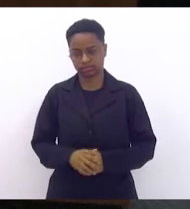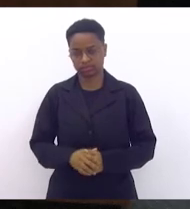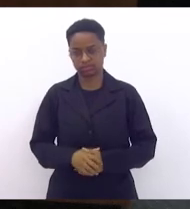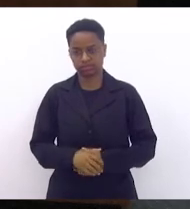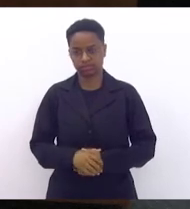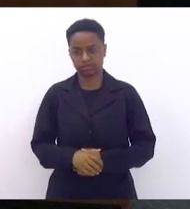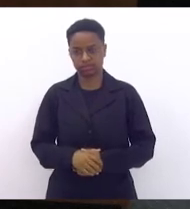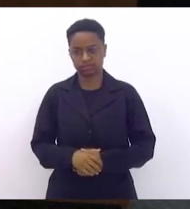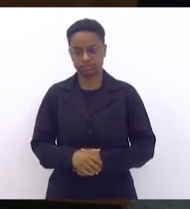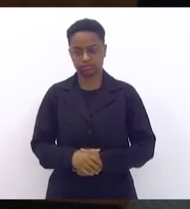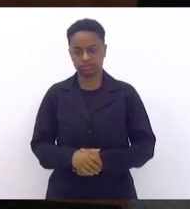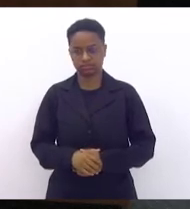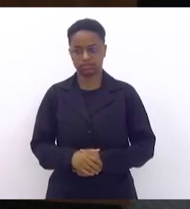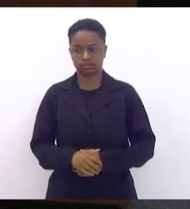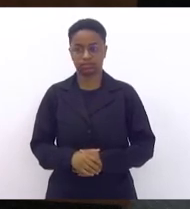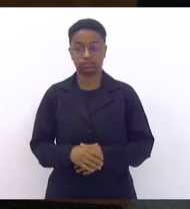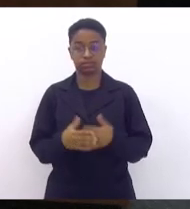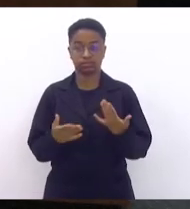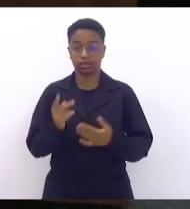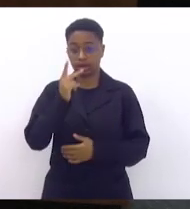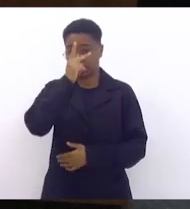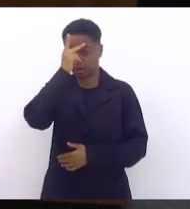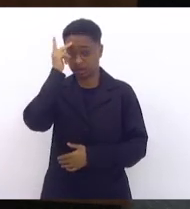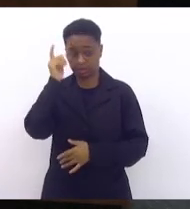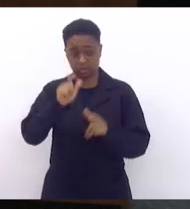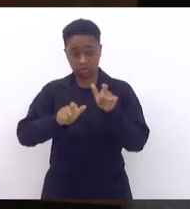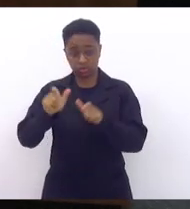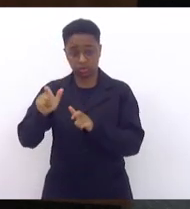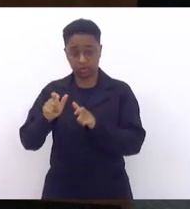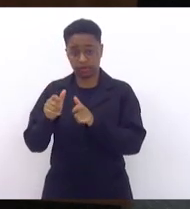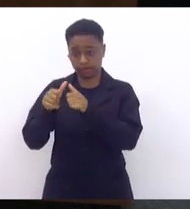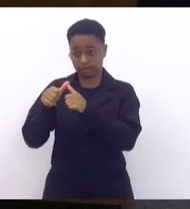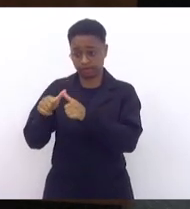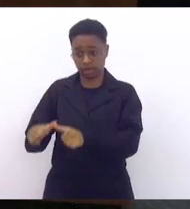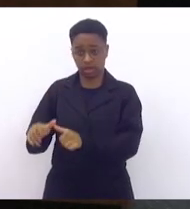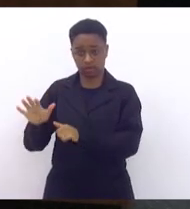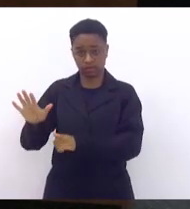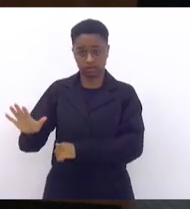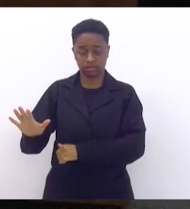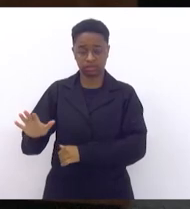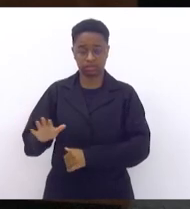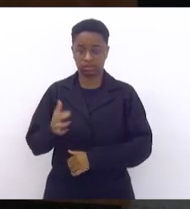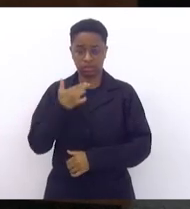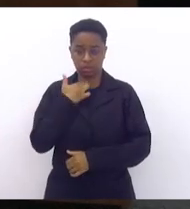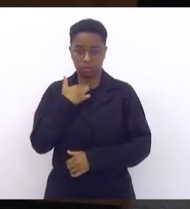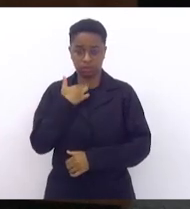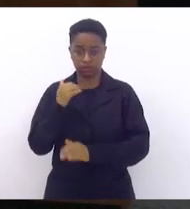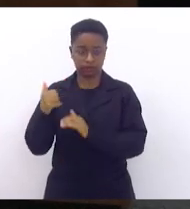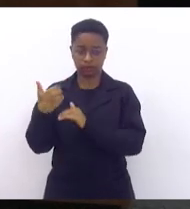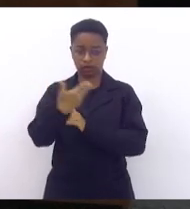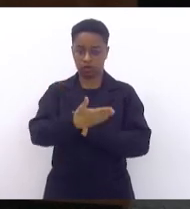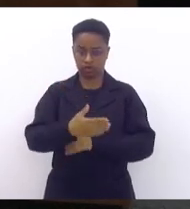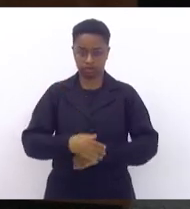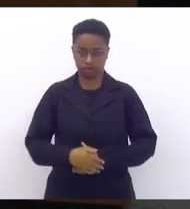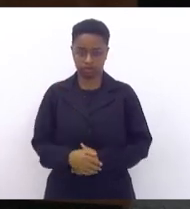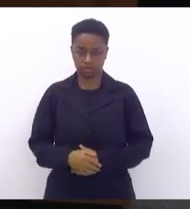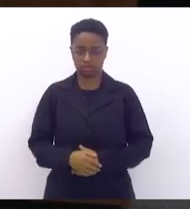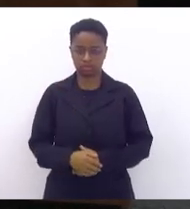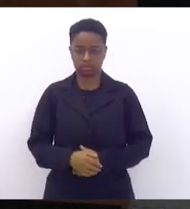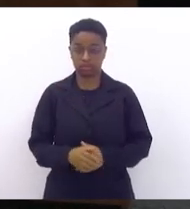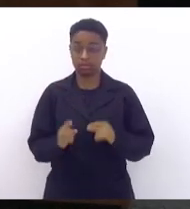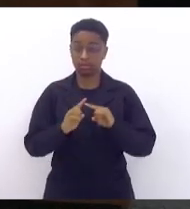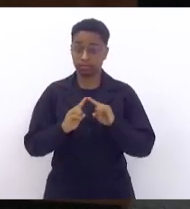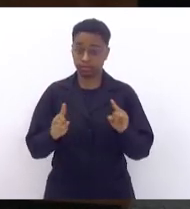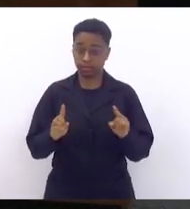50, que as pessoas ficavam internadas e de lá não saíam. E, felizmente, veio